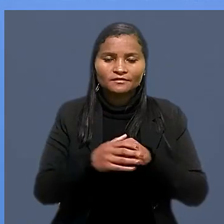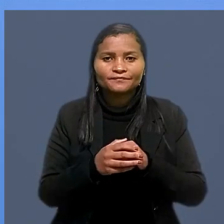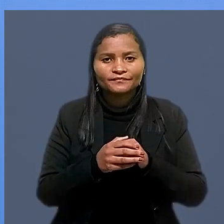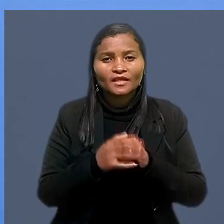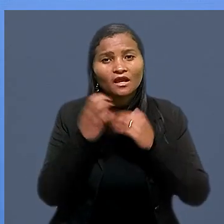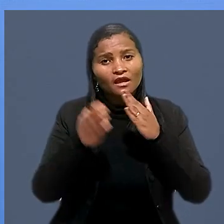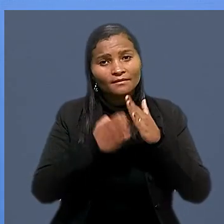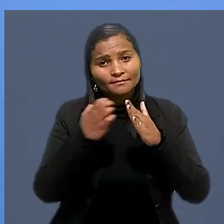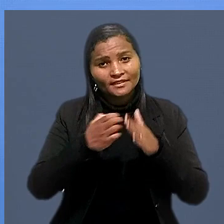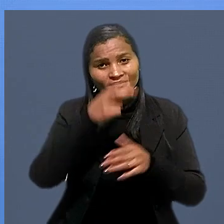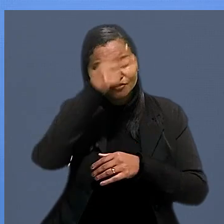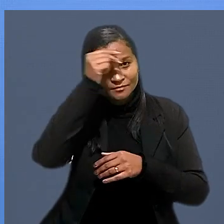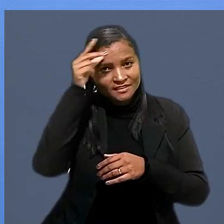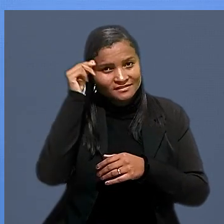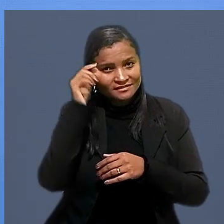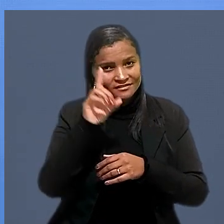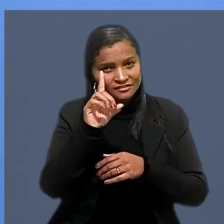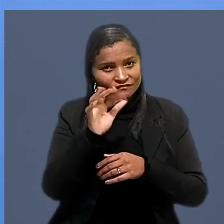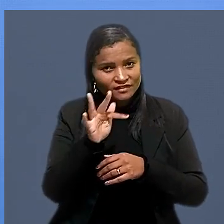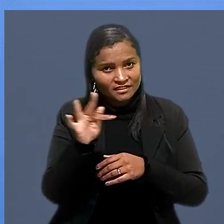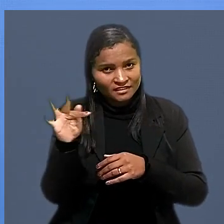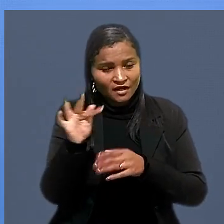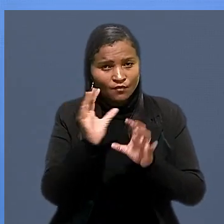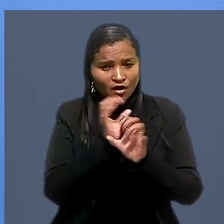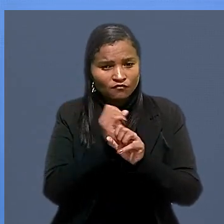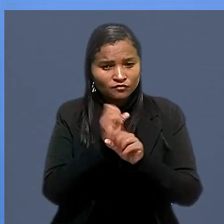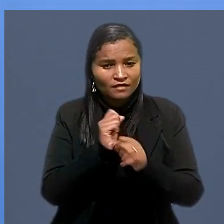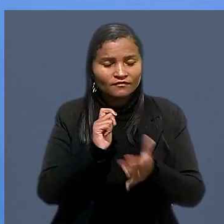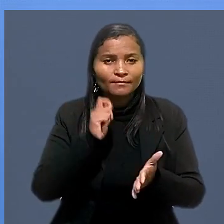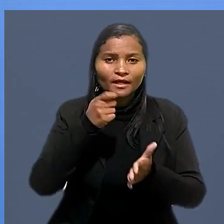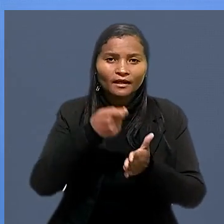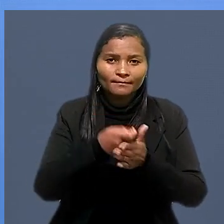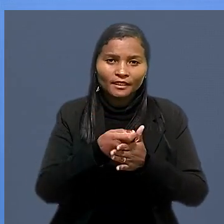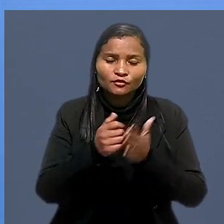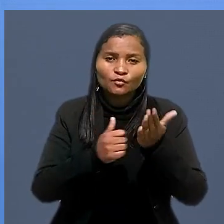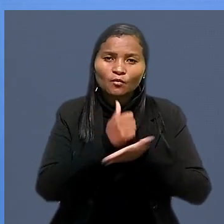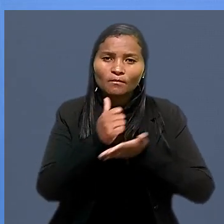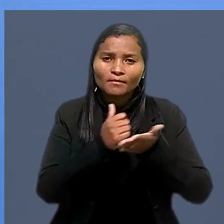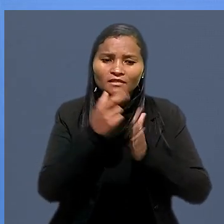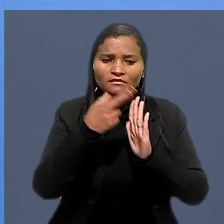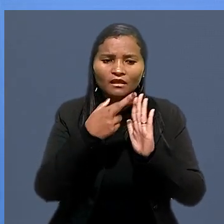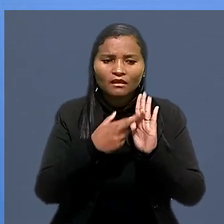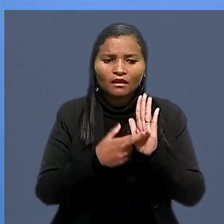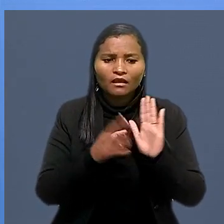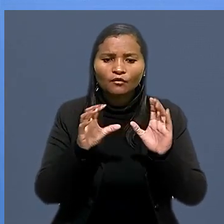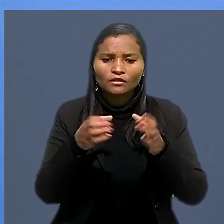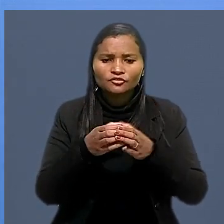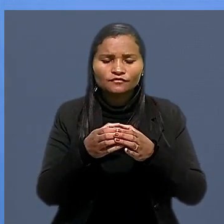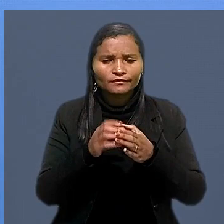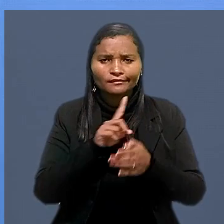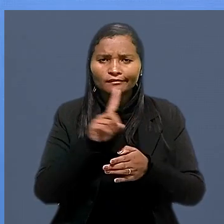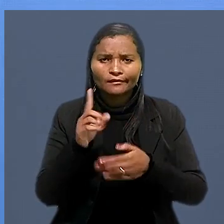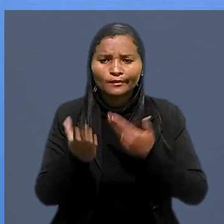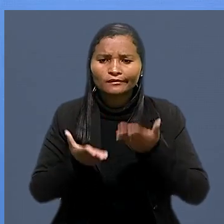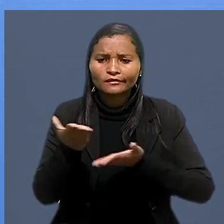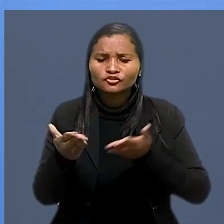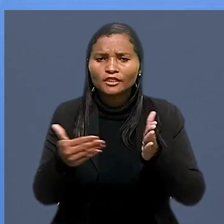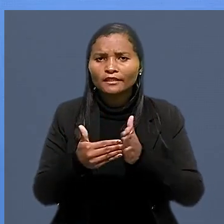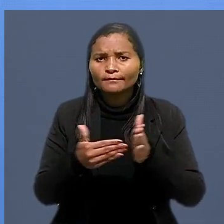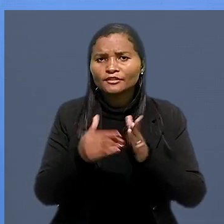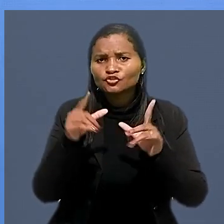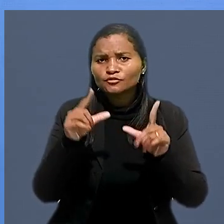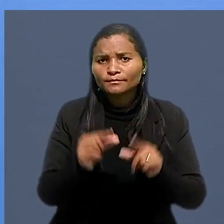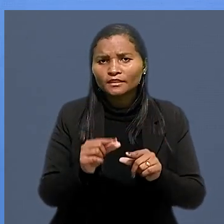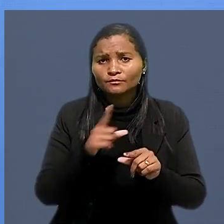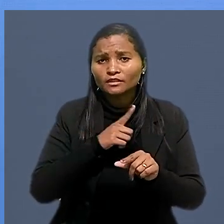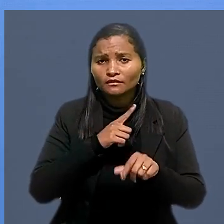extras. A empresa de Brasília, no Distrito Federal, calculava o pagamento com base em norma coletiva que não atendia ao